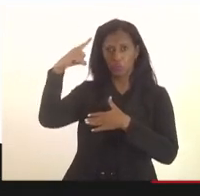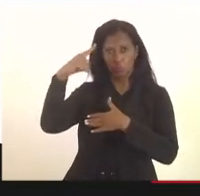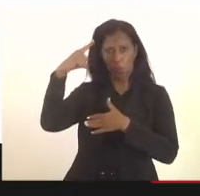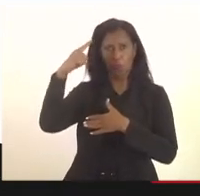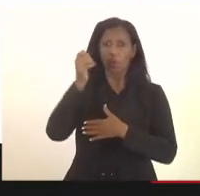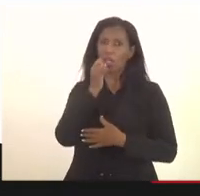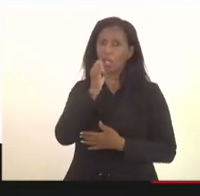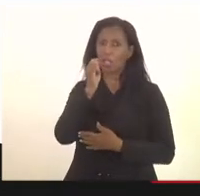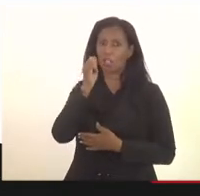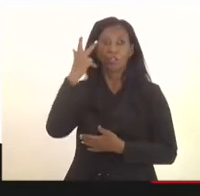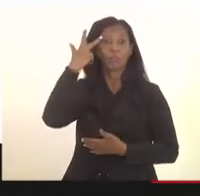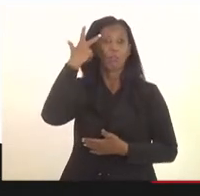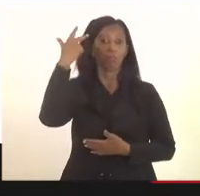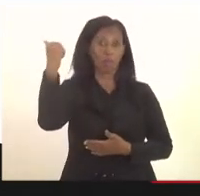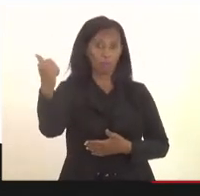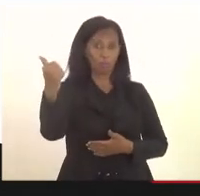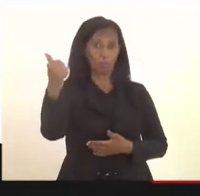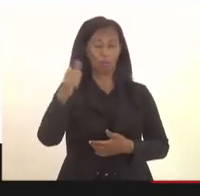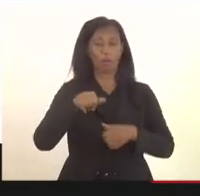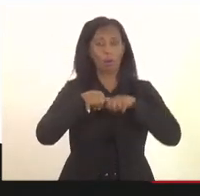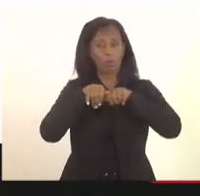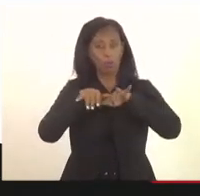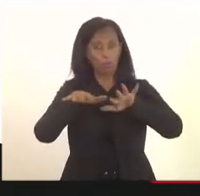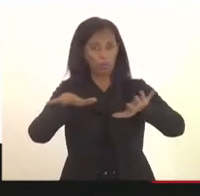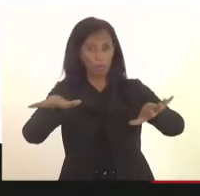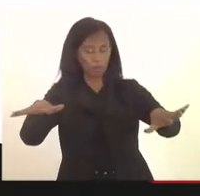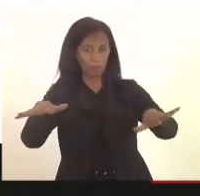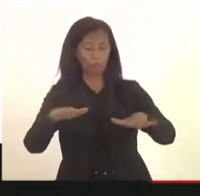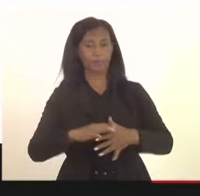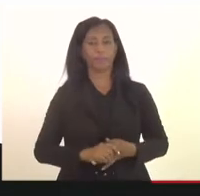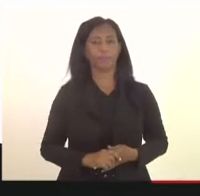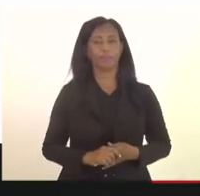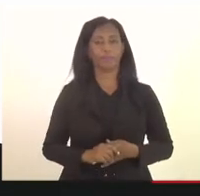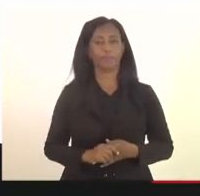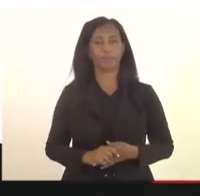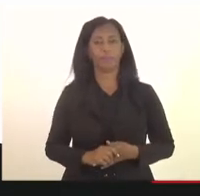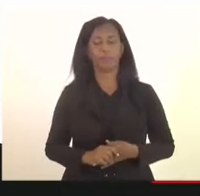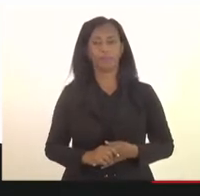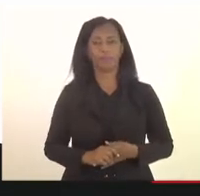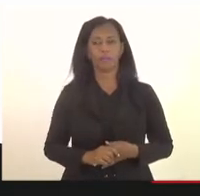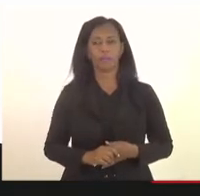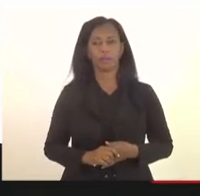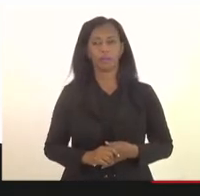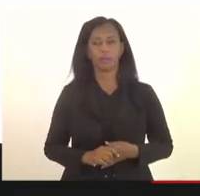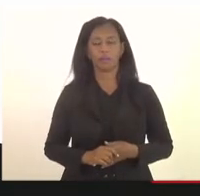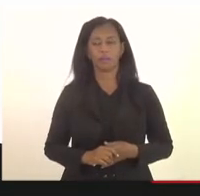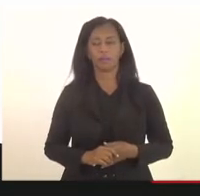que a Petronas já tem ao redor do mundo. Né? Então, é um caminho natural, vai ser a tendência para o futuro.